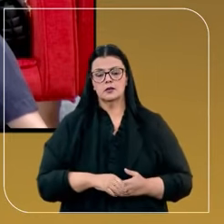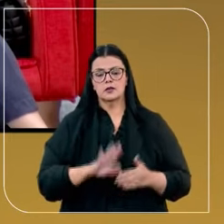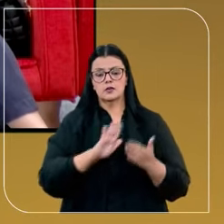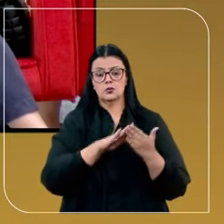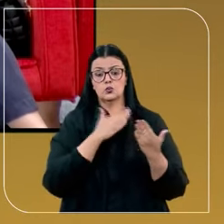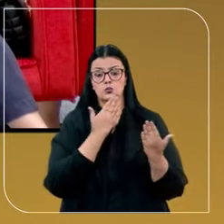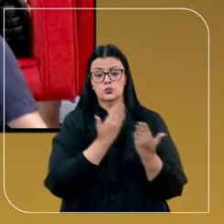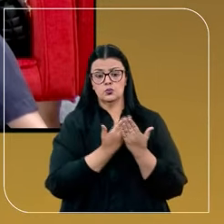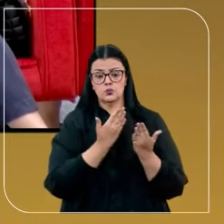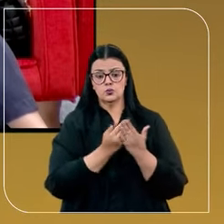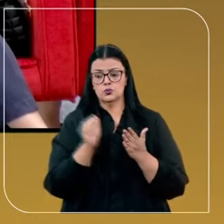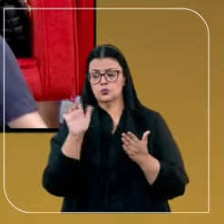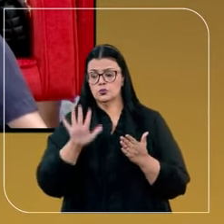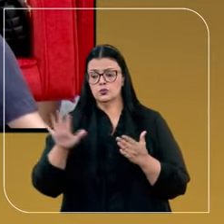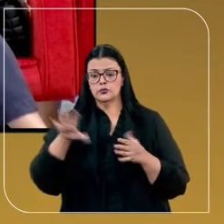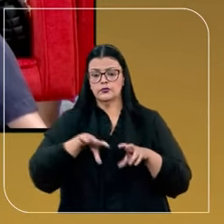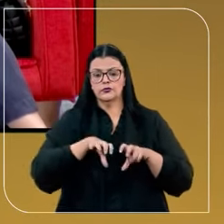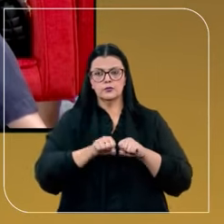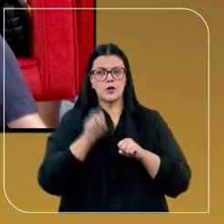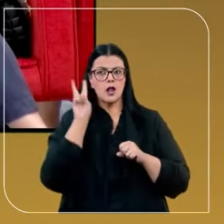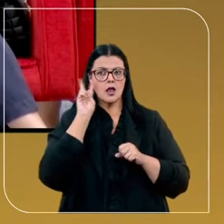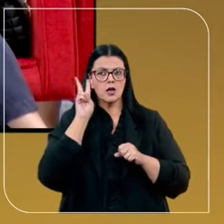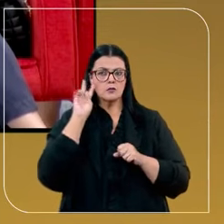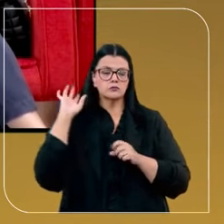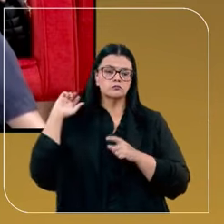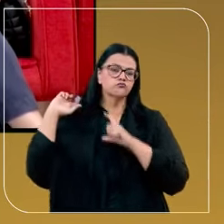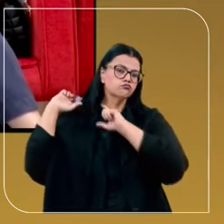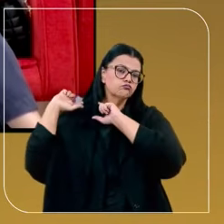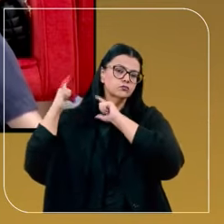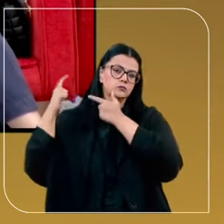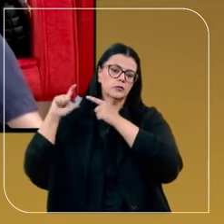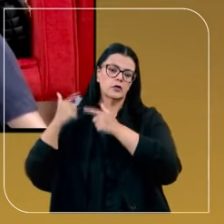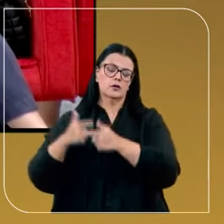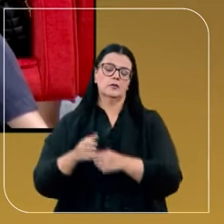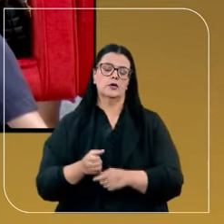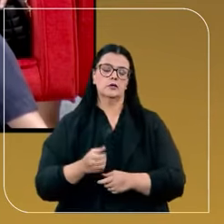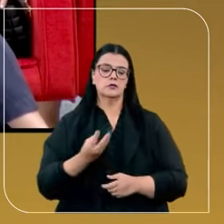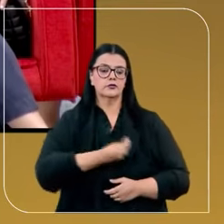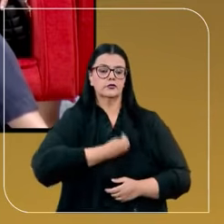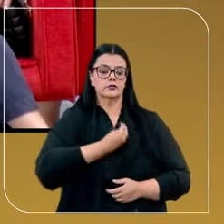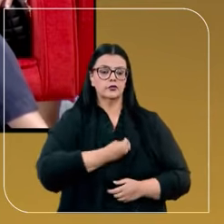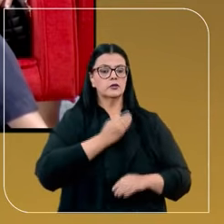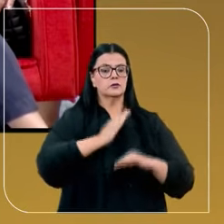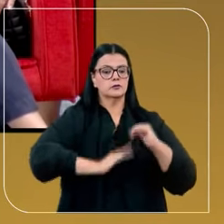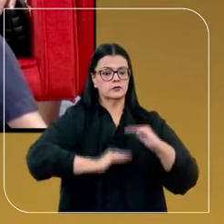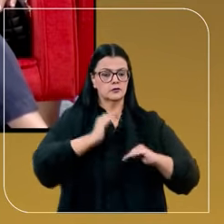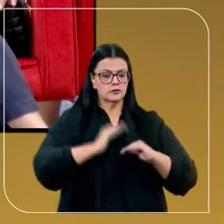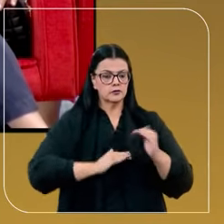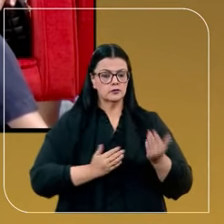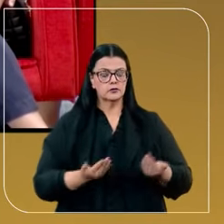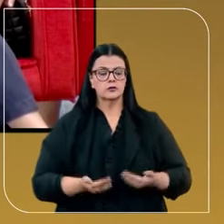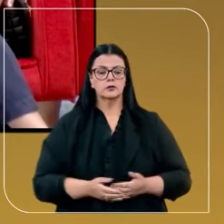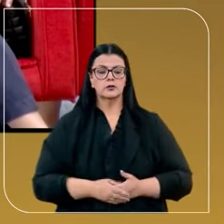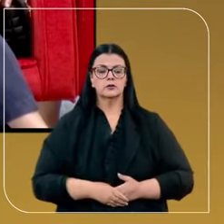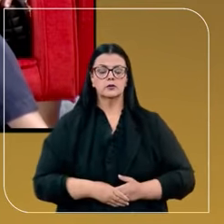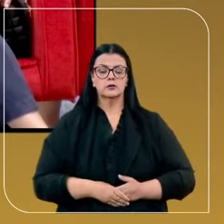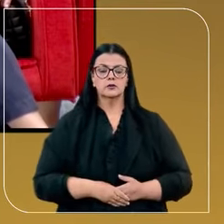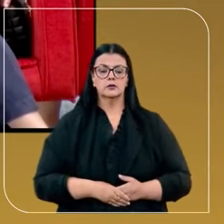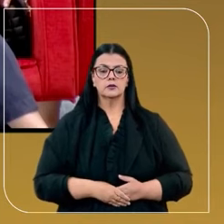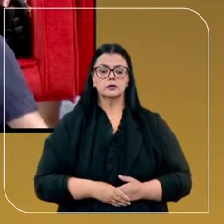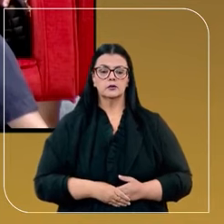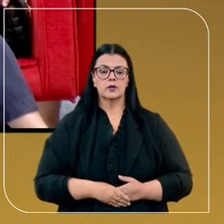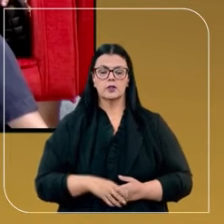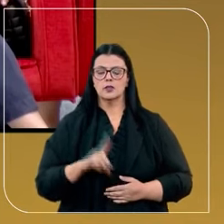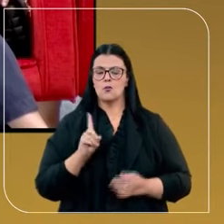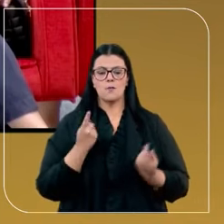escola as melhores lembranças das nossas vidas profissionais. E não preciso